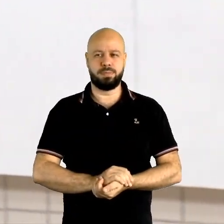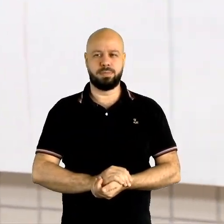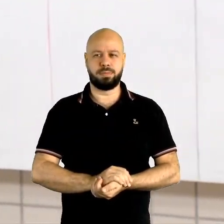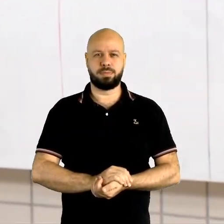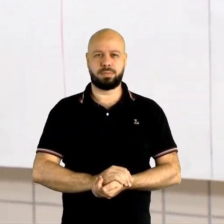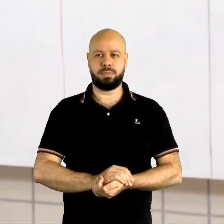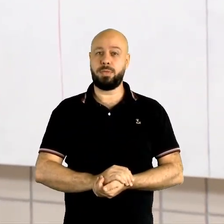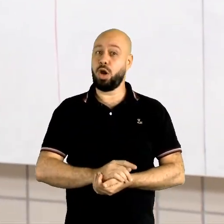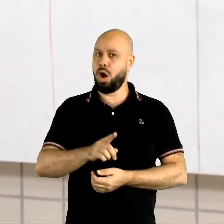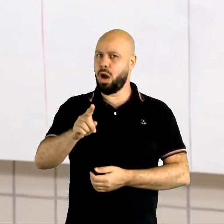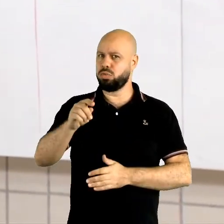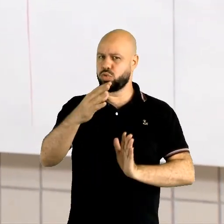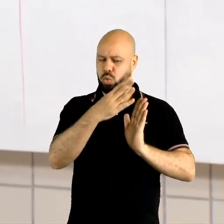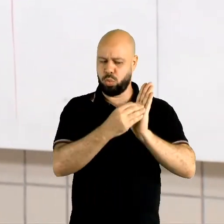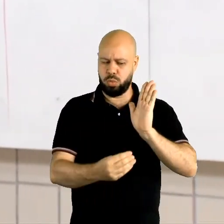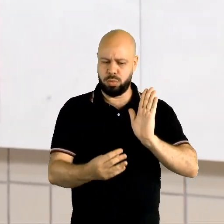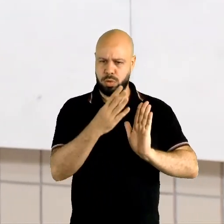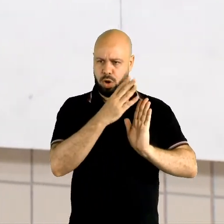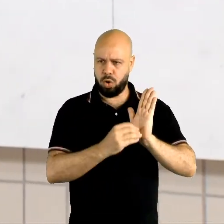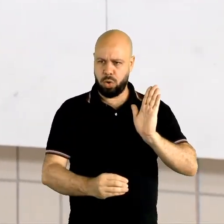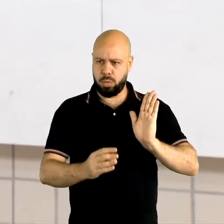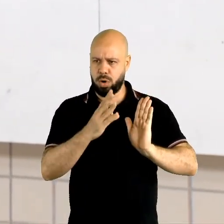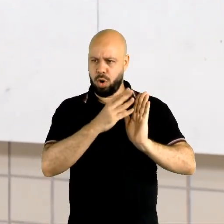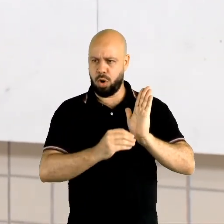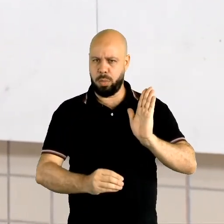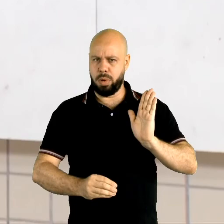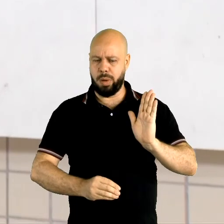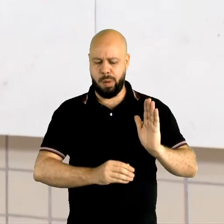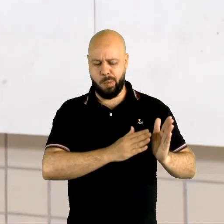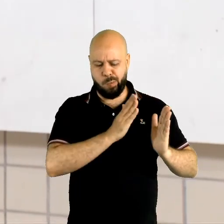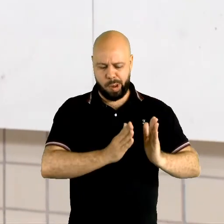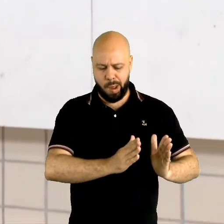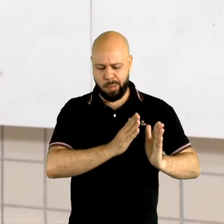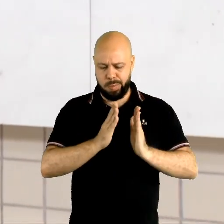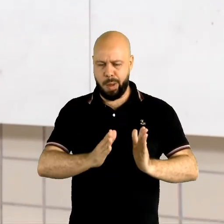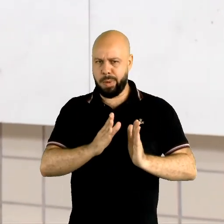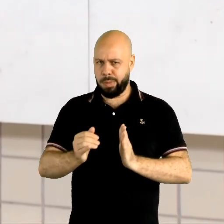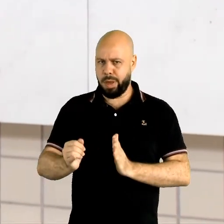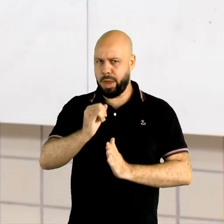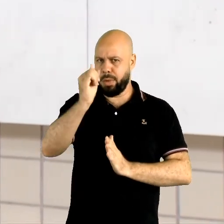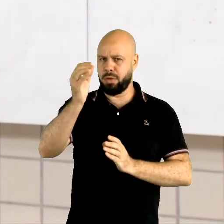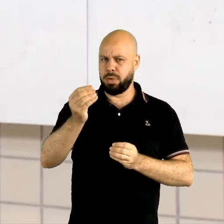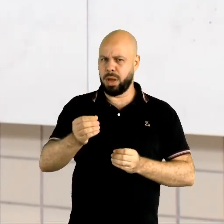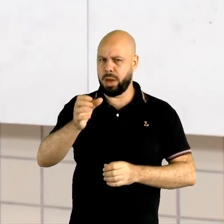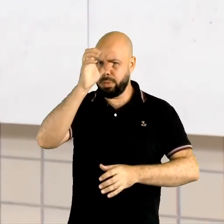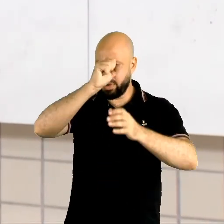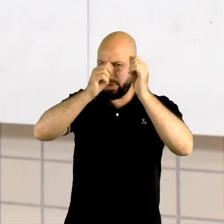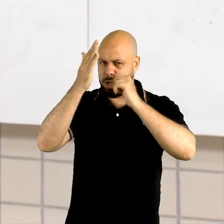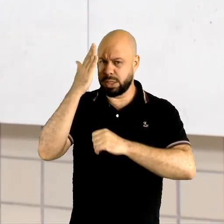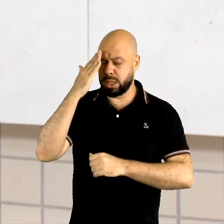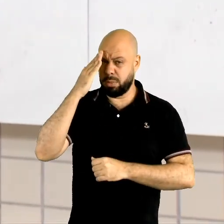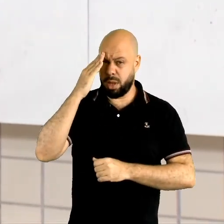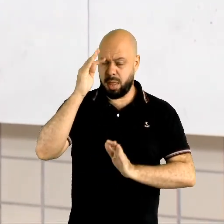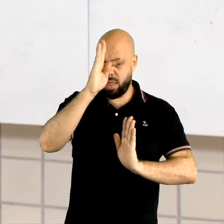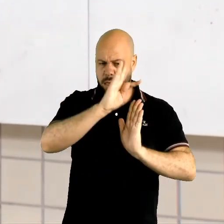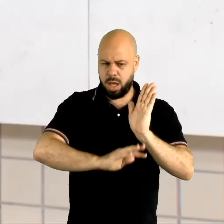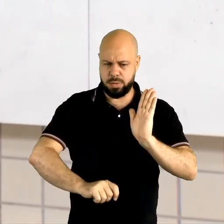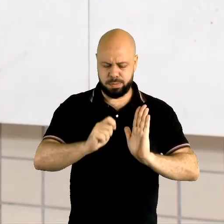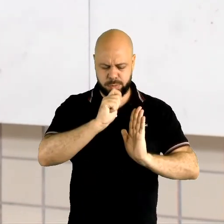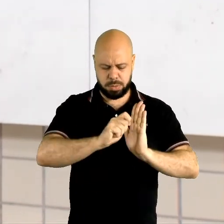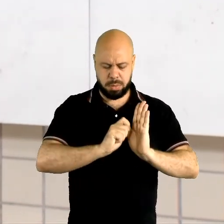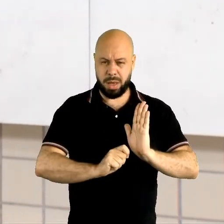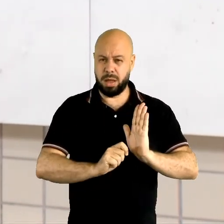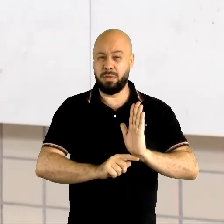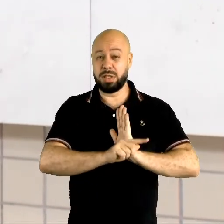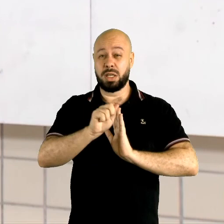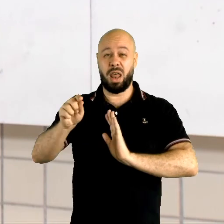Vamos copiando, gente. Vamos copiando. Isso são passos importantes para você aprender a fazer um texto. Por quê? Quando você estiver lá no seu